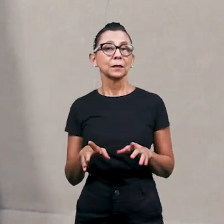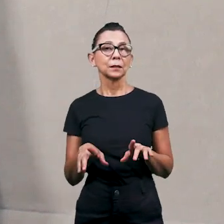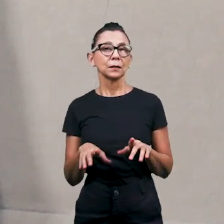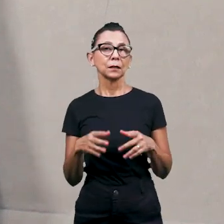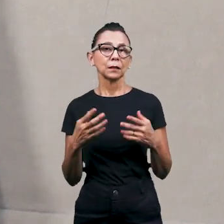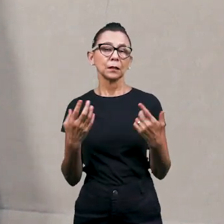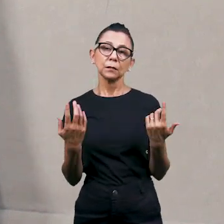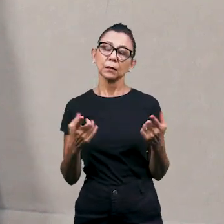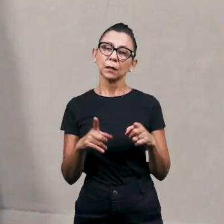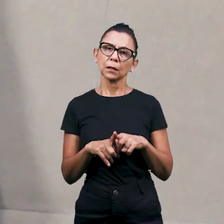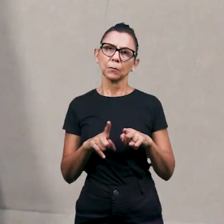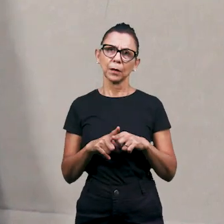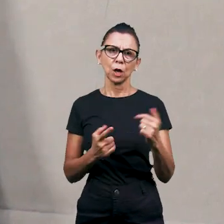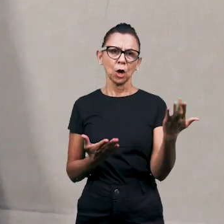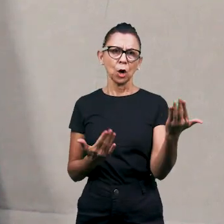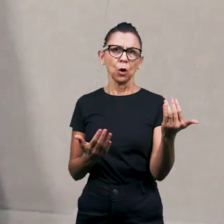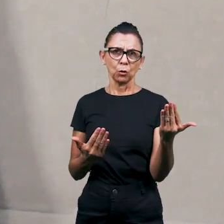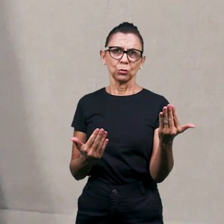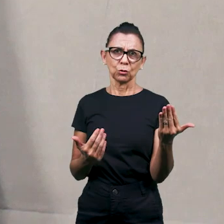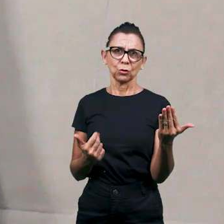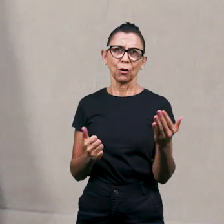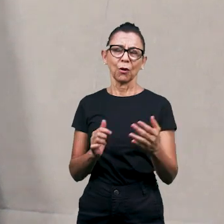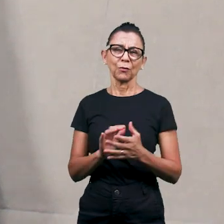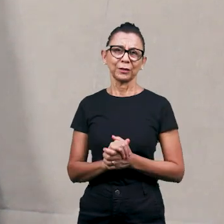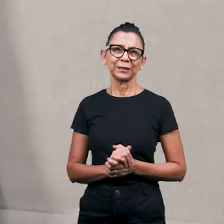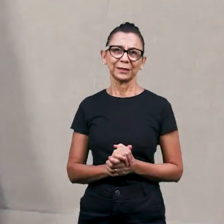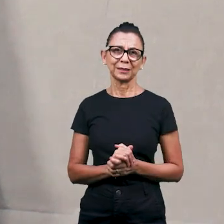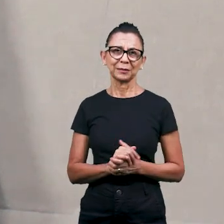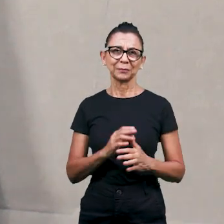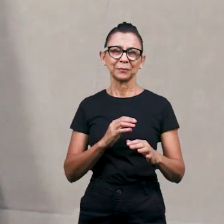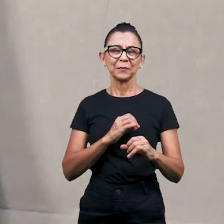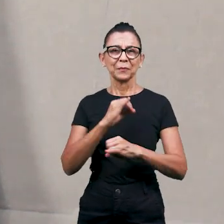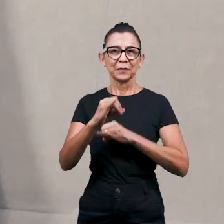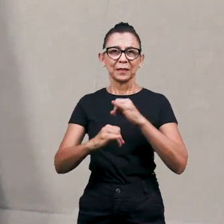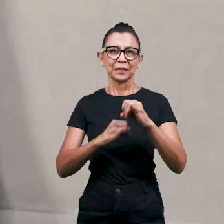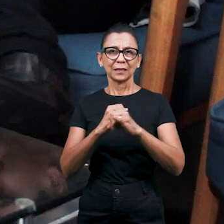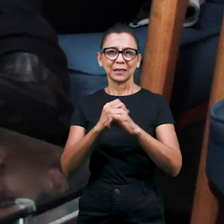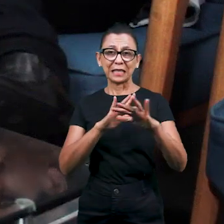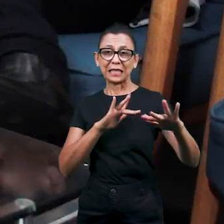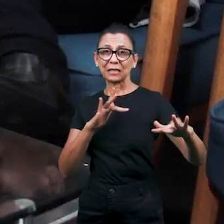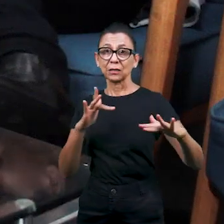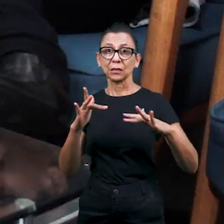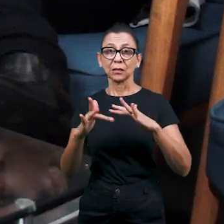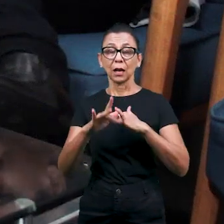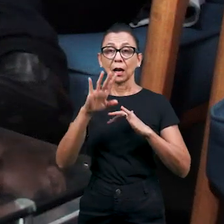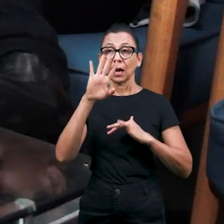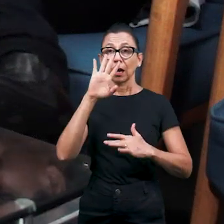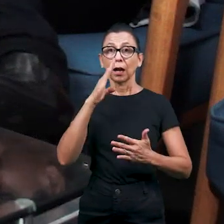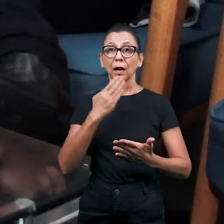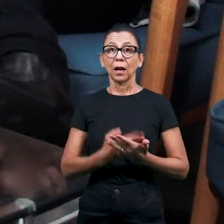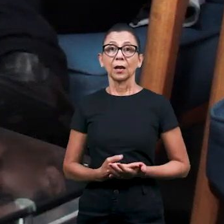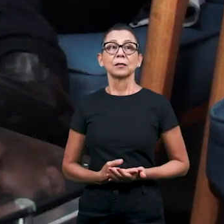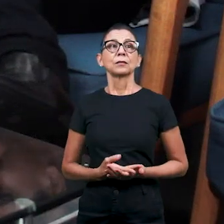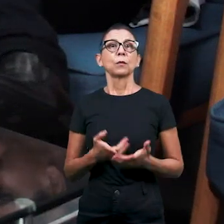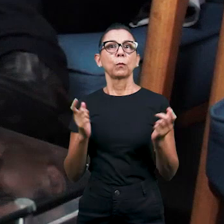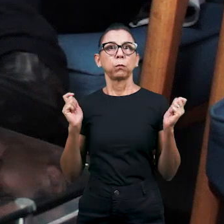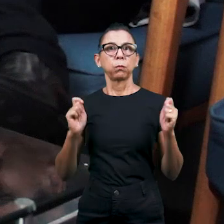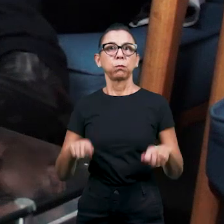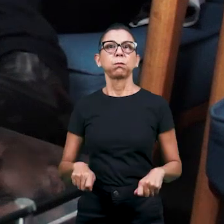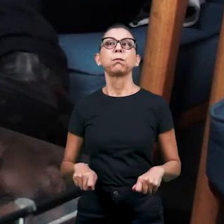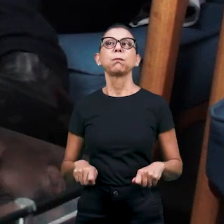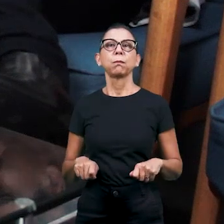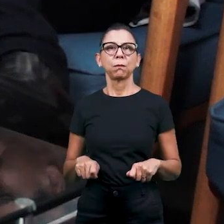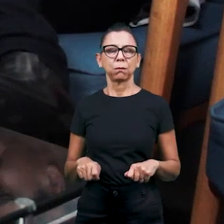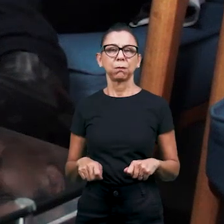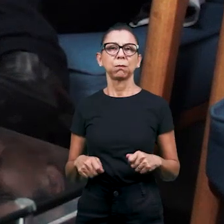de mobilização de um jovem nas redes sociais é impressionante. Eu acho que foi isso que nos surpreendeu. Quando começa